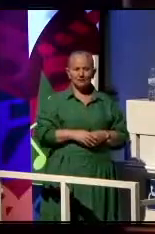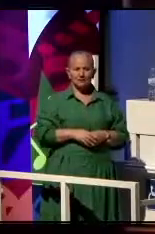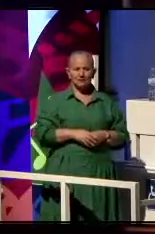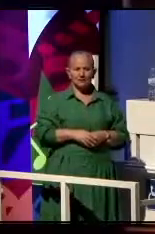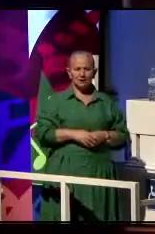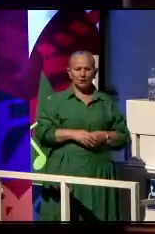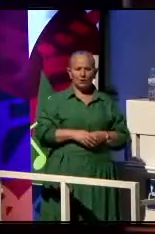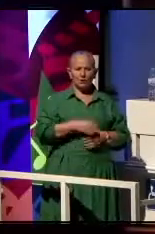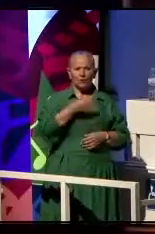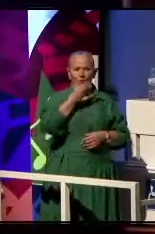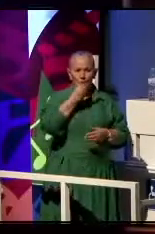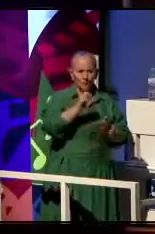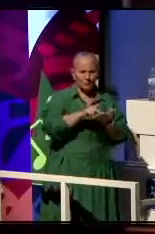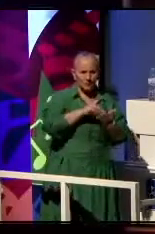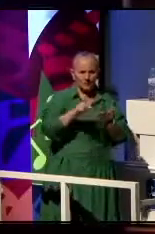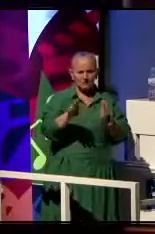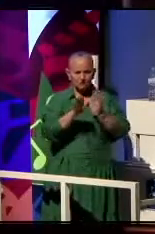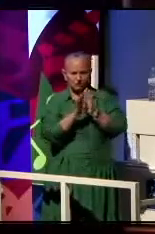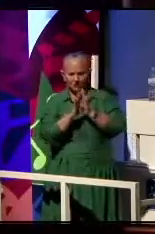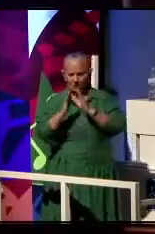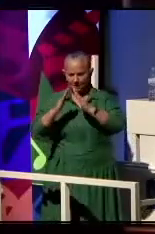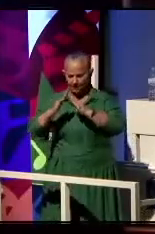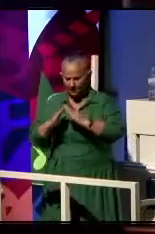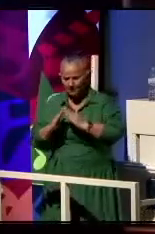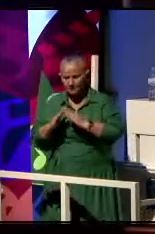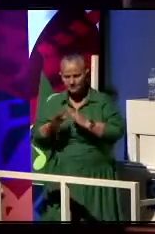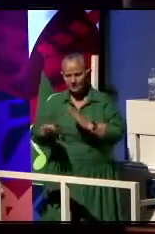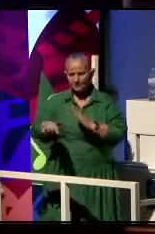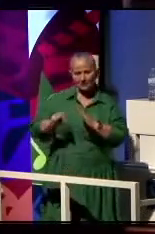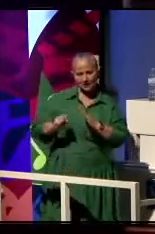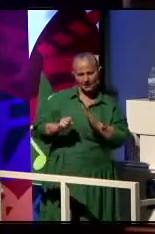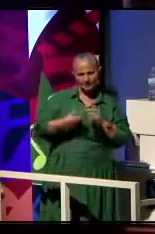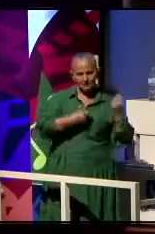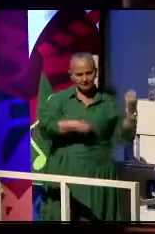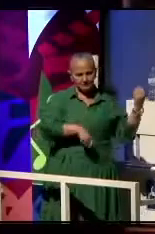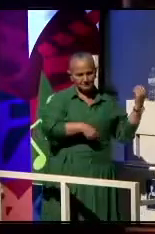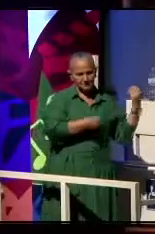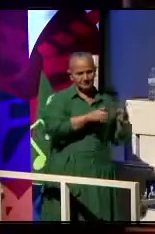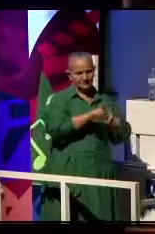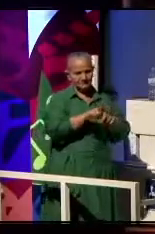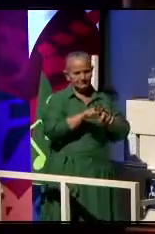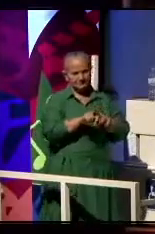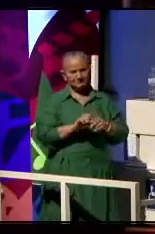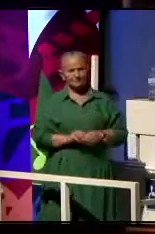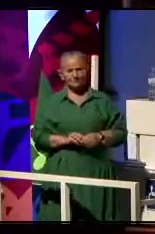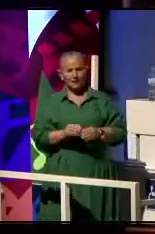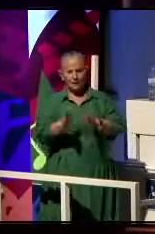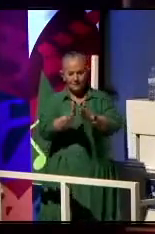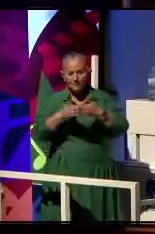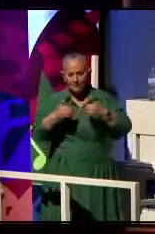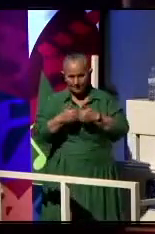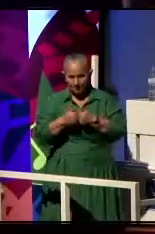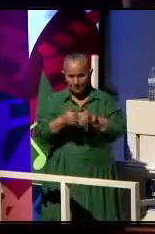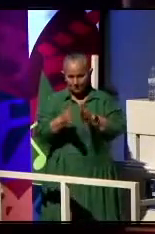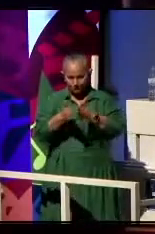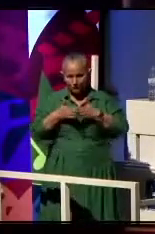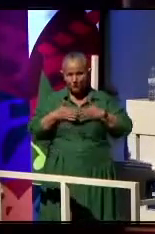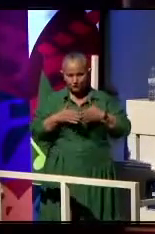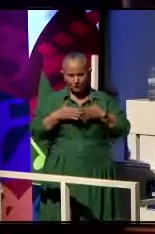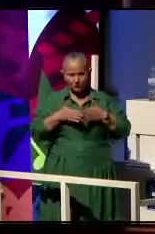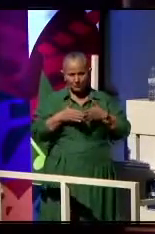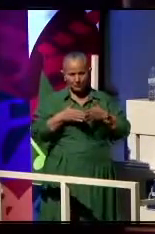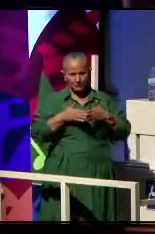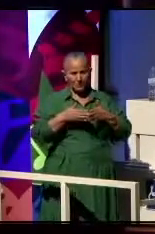lá na nossa casa para pegar o baixo acústico, né, emprestado do Paulo, para tocar em